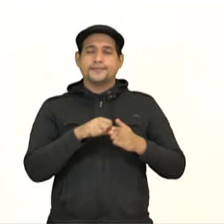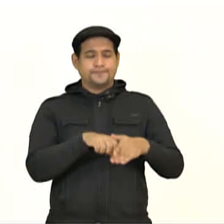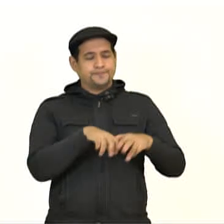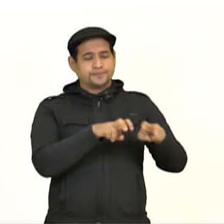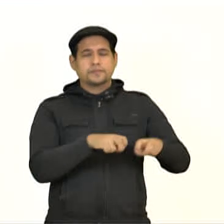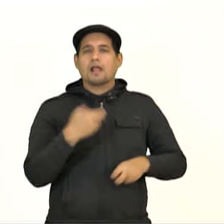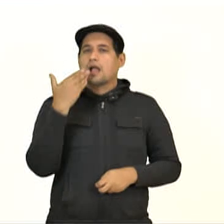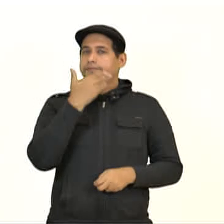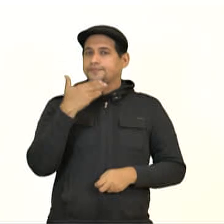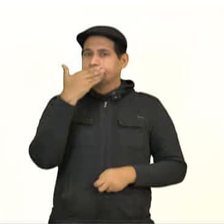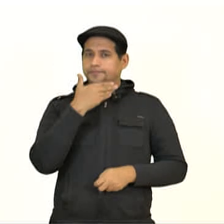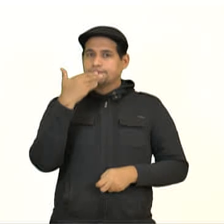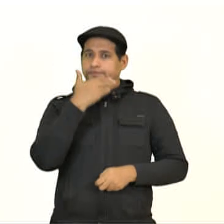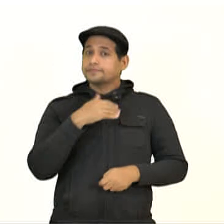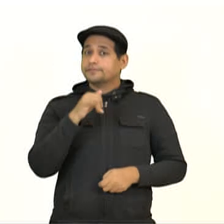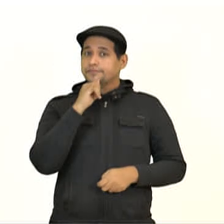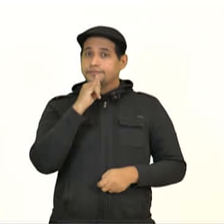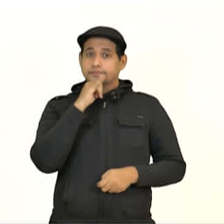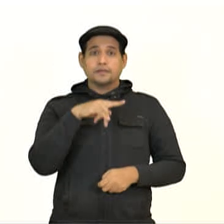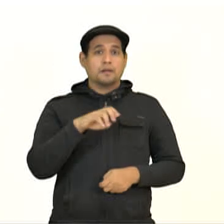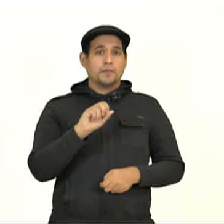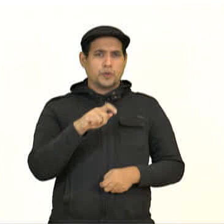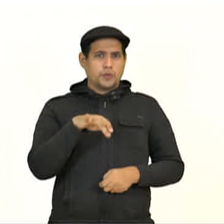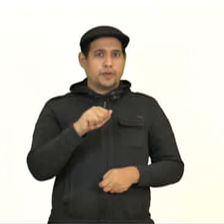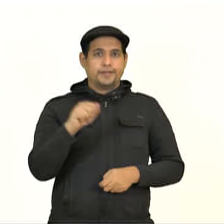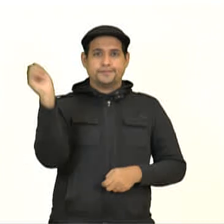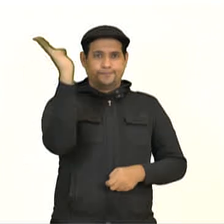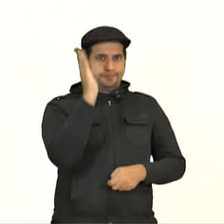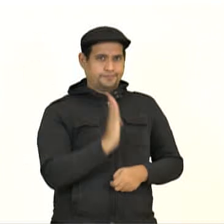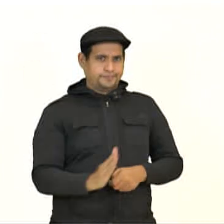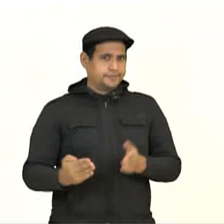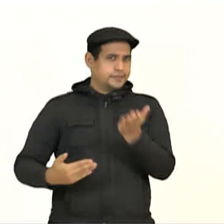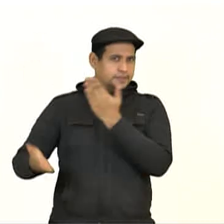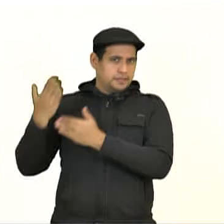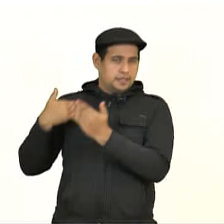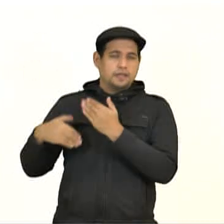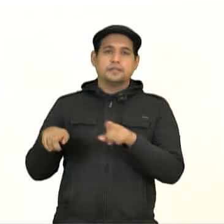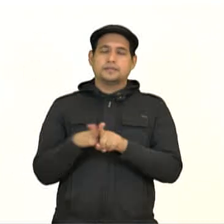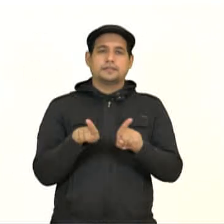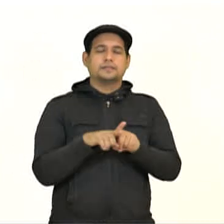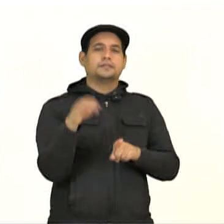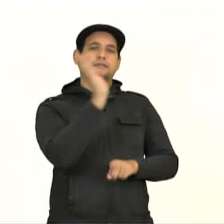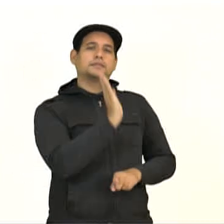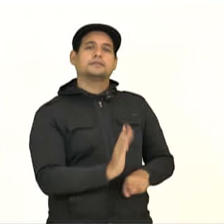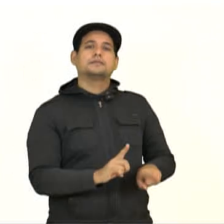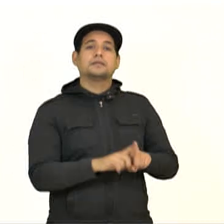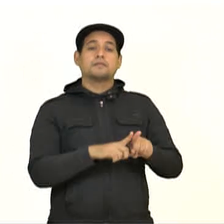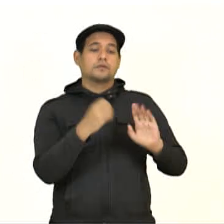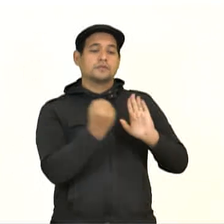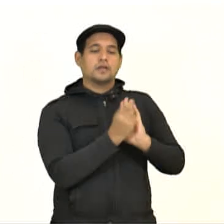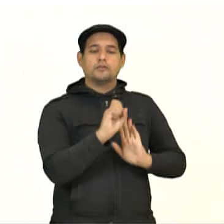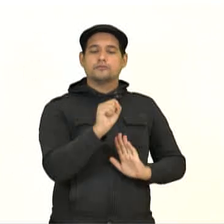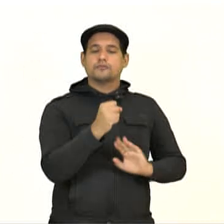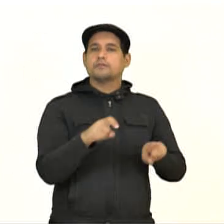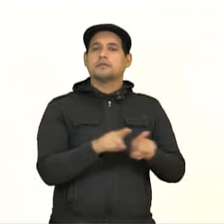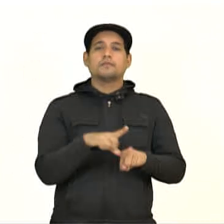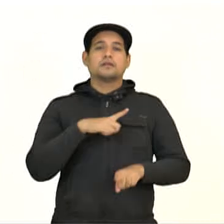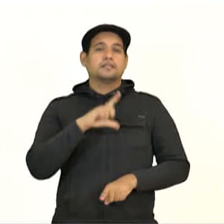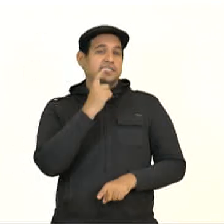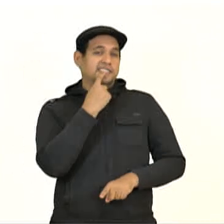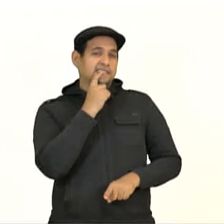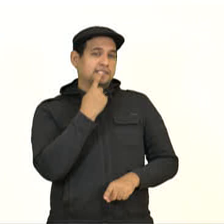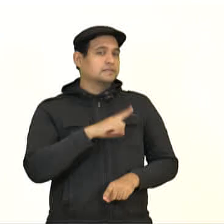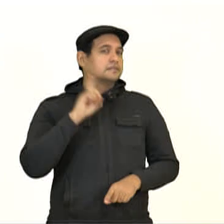açúcar, como foi o caso da colônia aqui no Brasil, né, no período colonial no Brasil. E no século XVIII com o ouro das